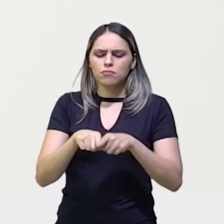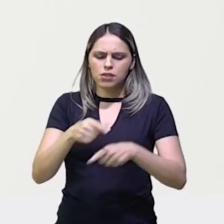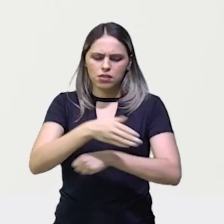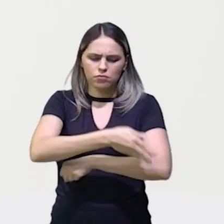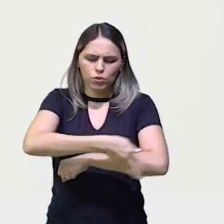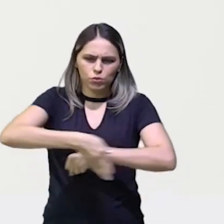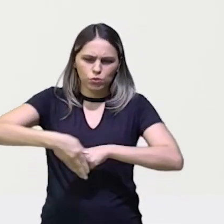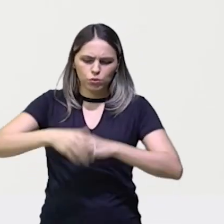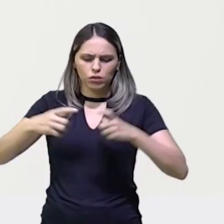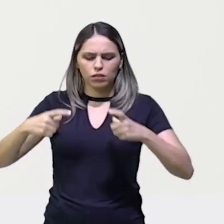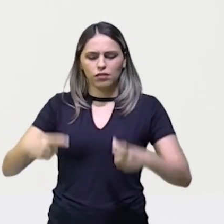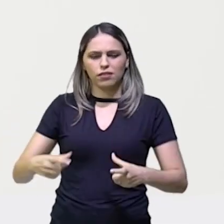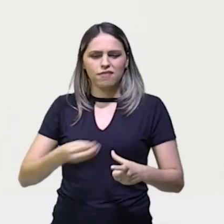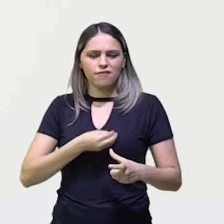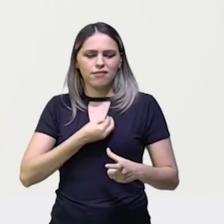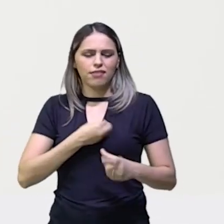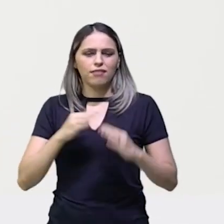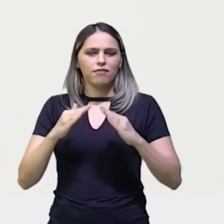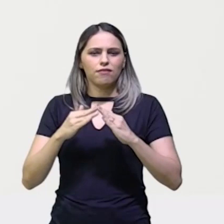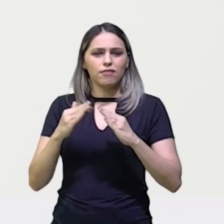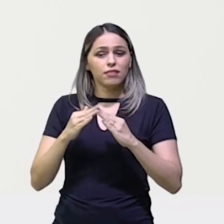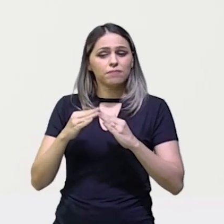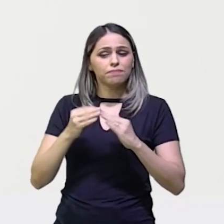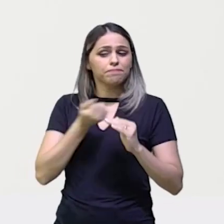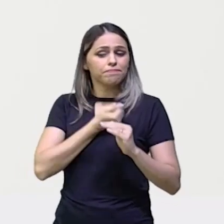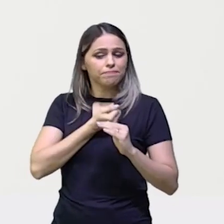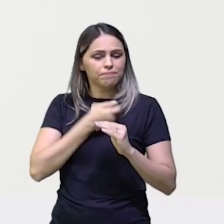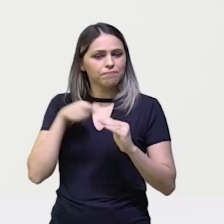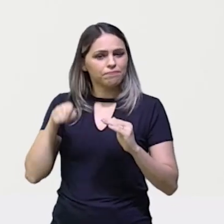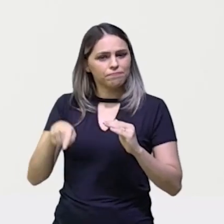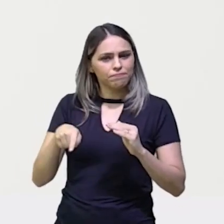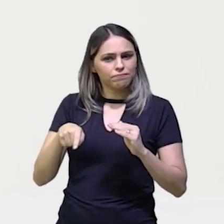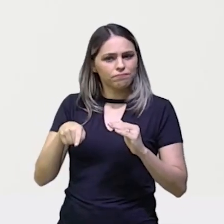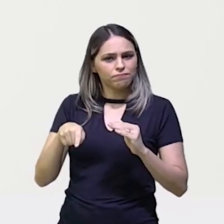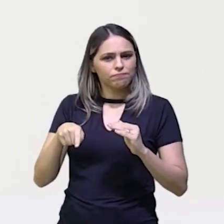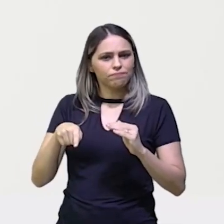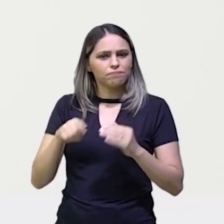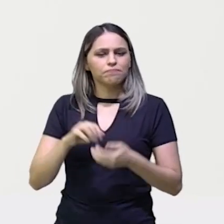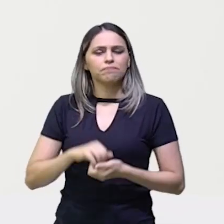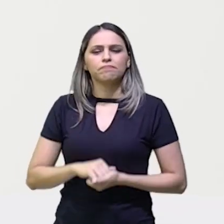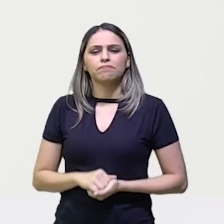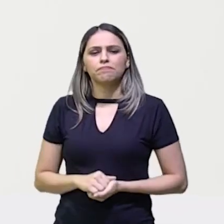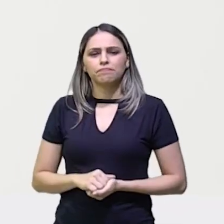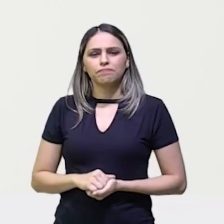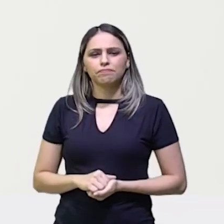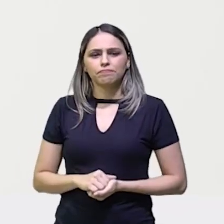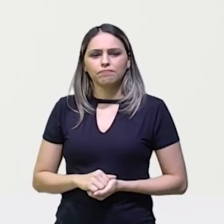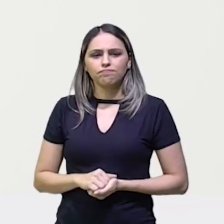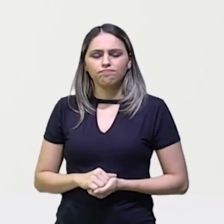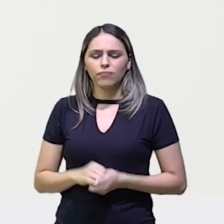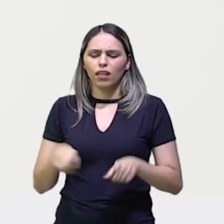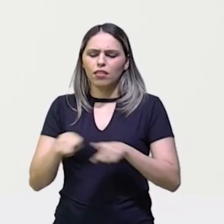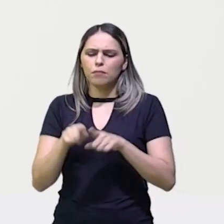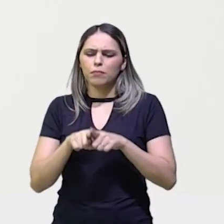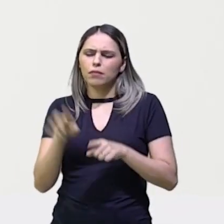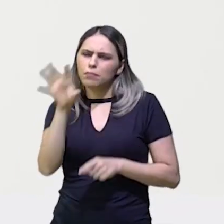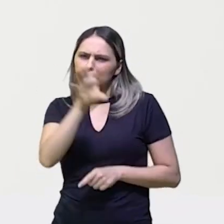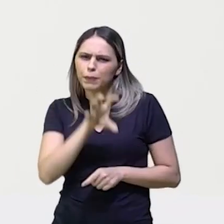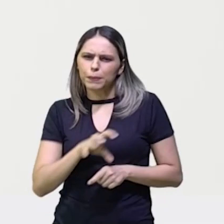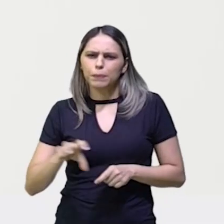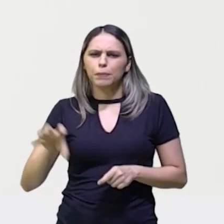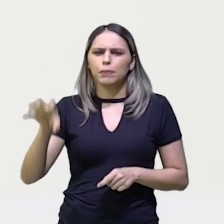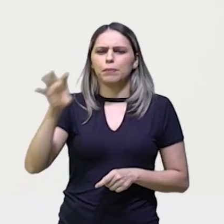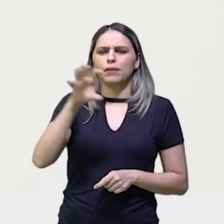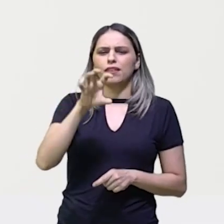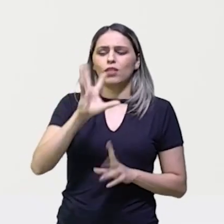mora, o número da casa onde ela mora e o bairro onde ela mora. A cidade, o